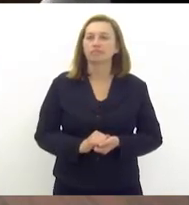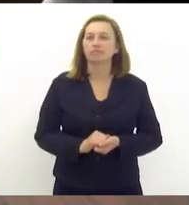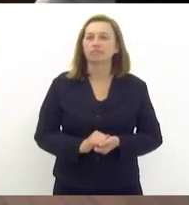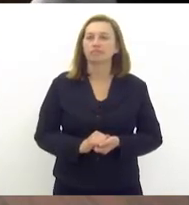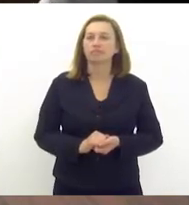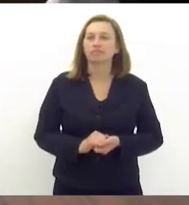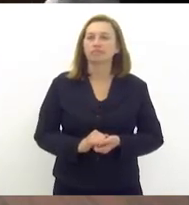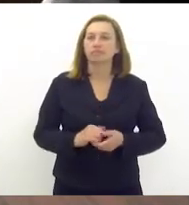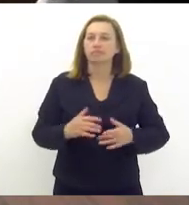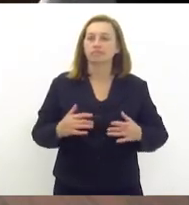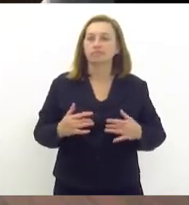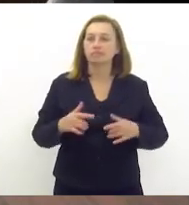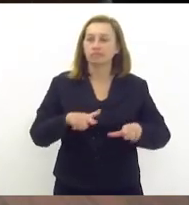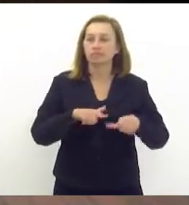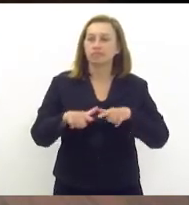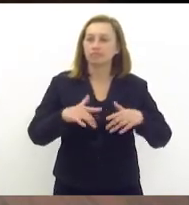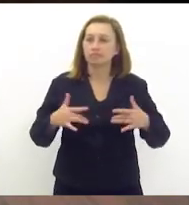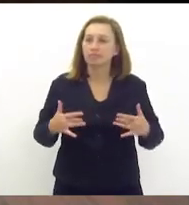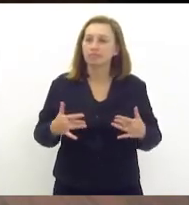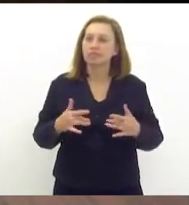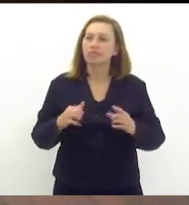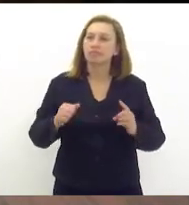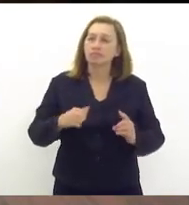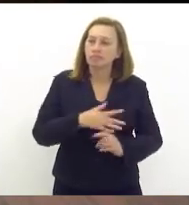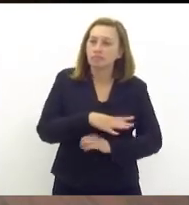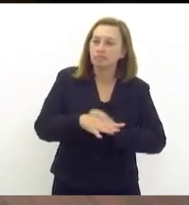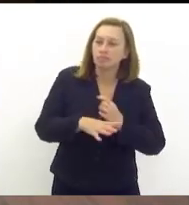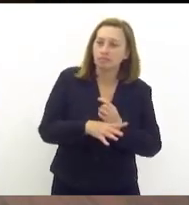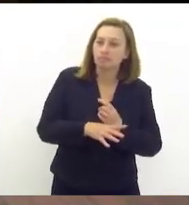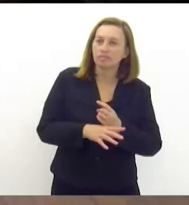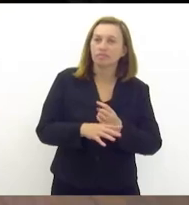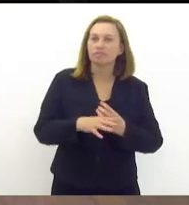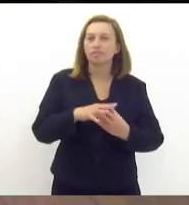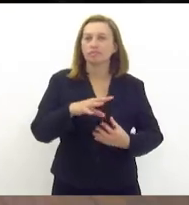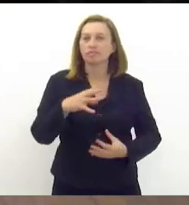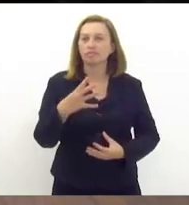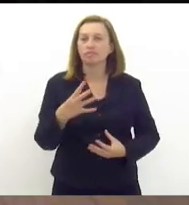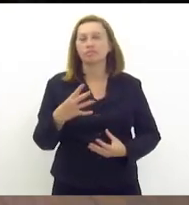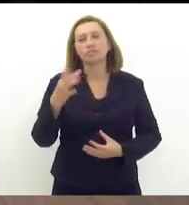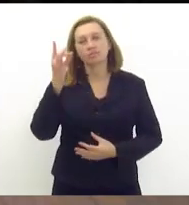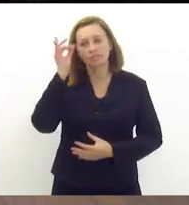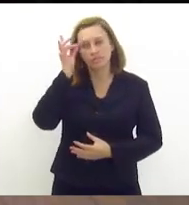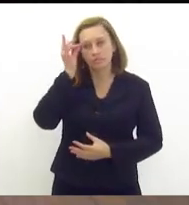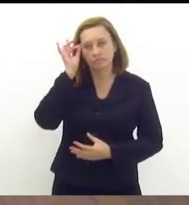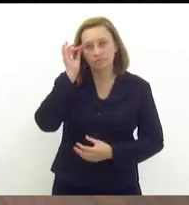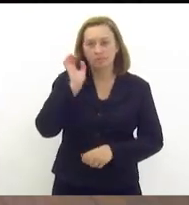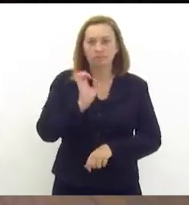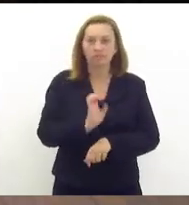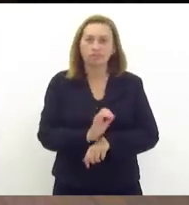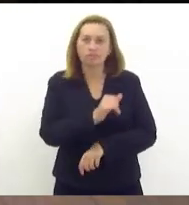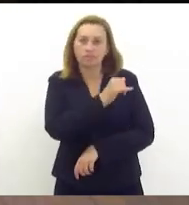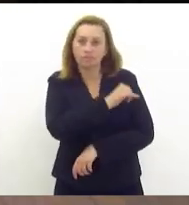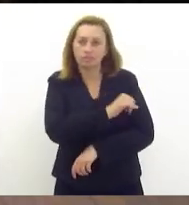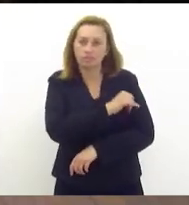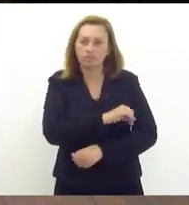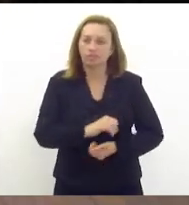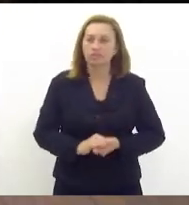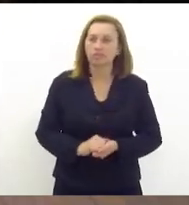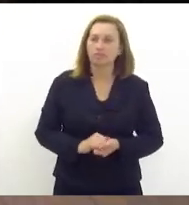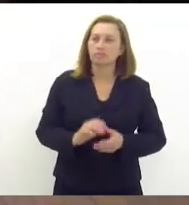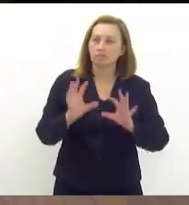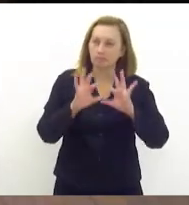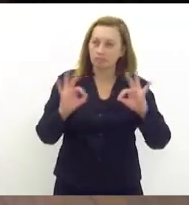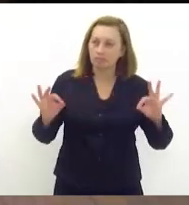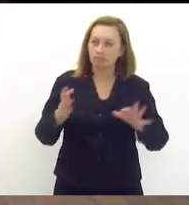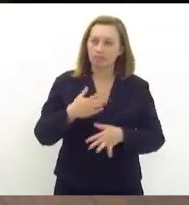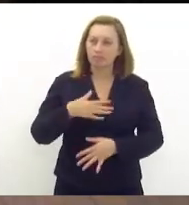social espiritual seja ela católica seja ela que é evangélica no estado do Rio de Janeiro tem uma frase minha